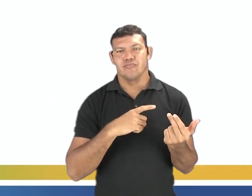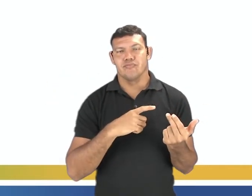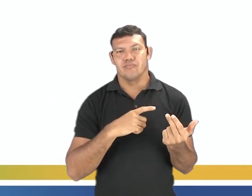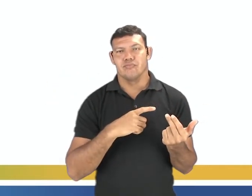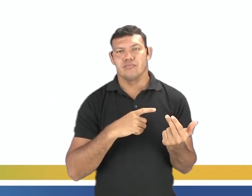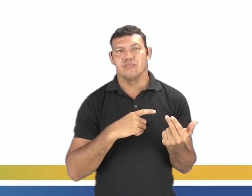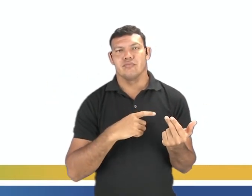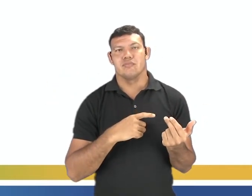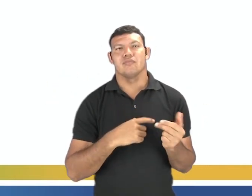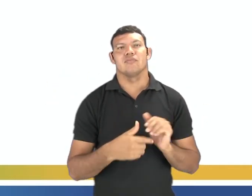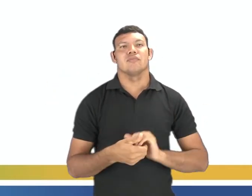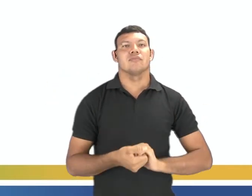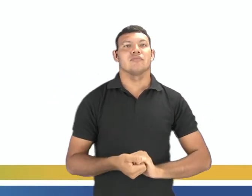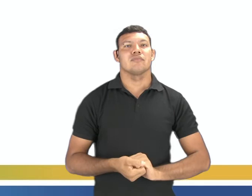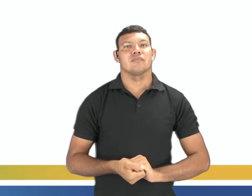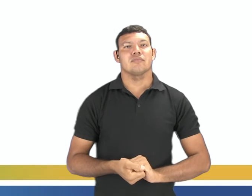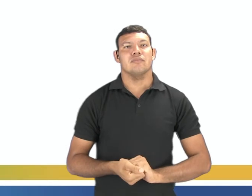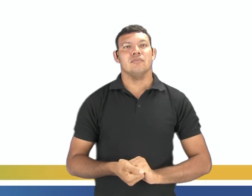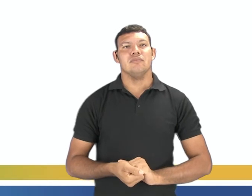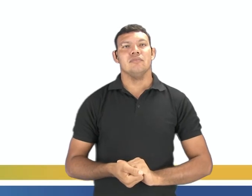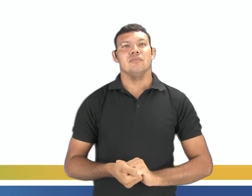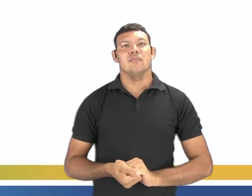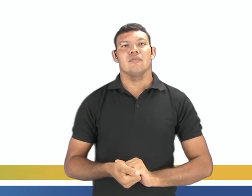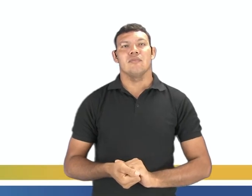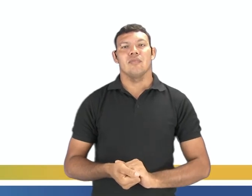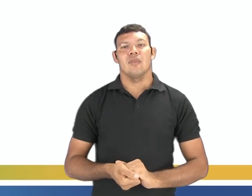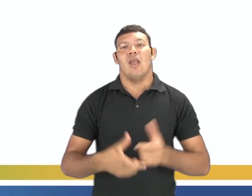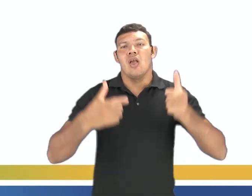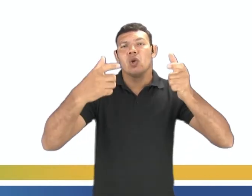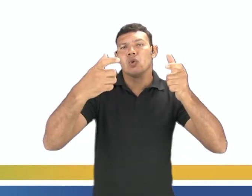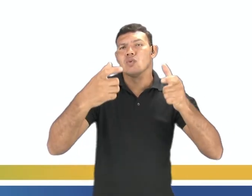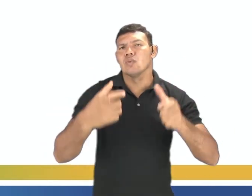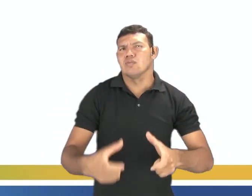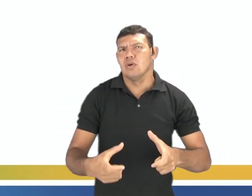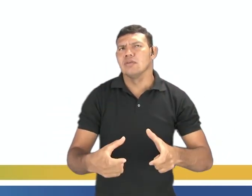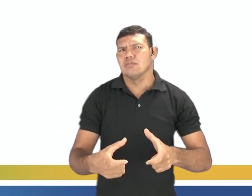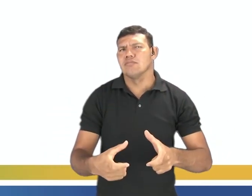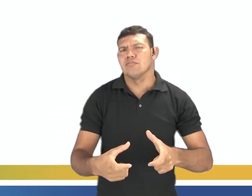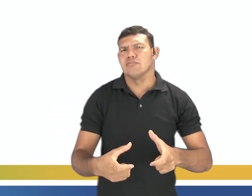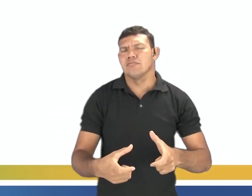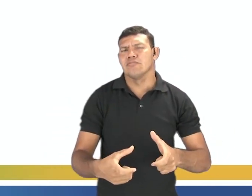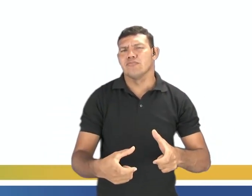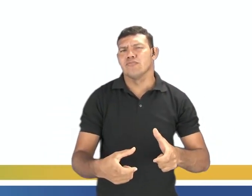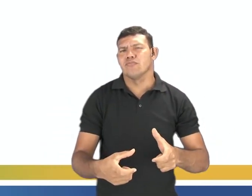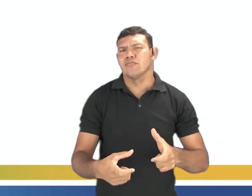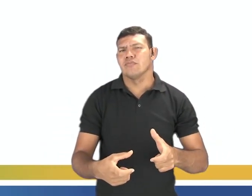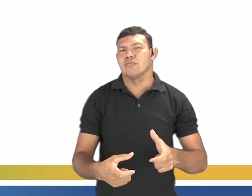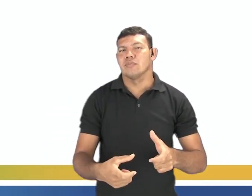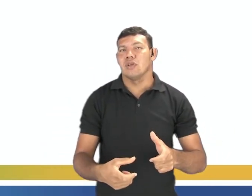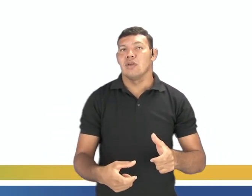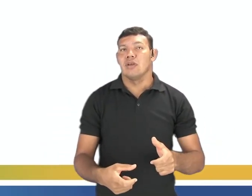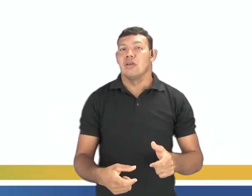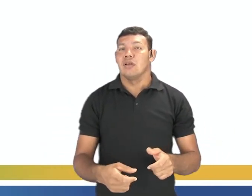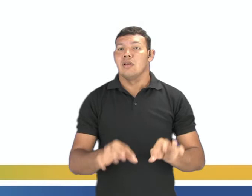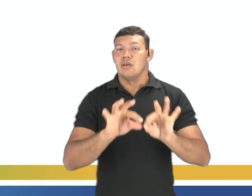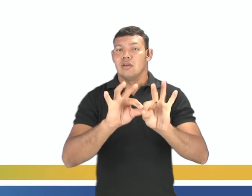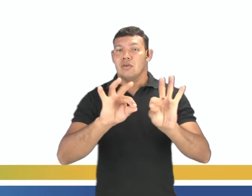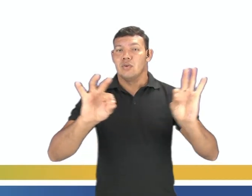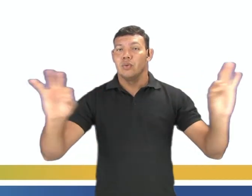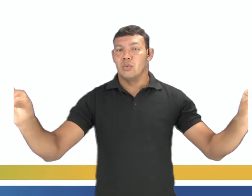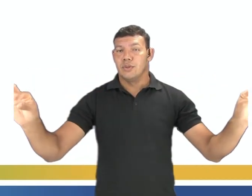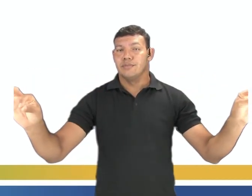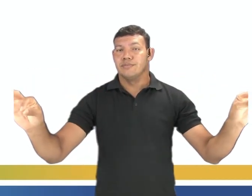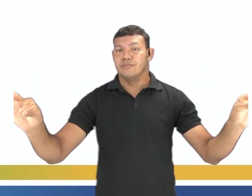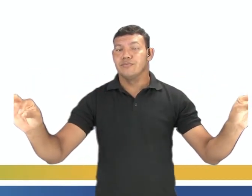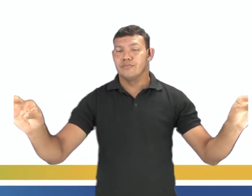plano envolvendo elas é a posição relativa entre uma reta e um plano